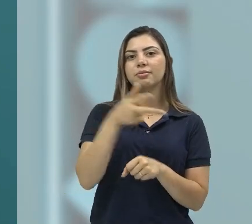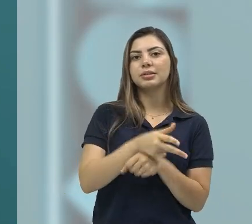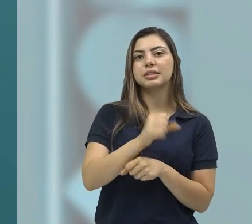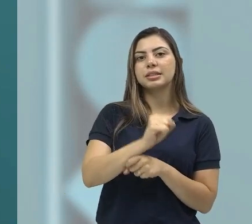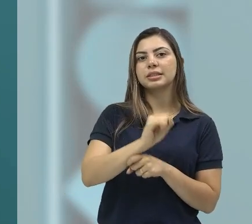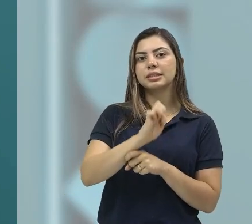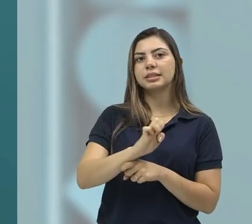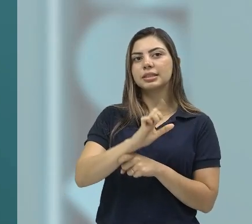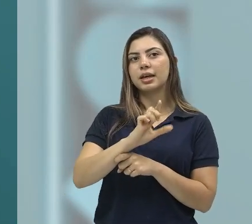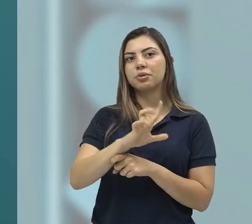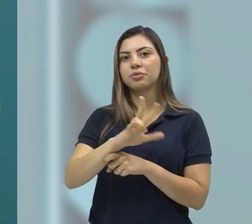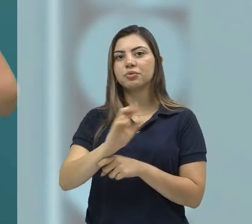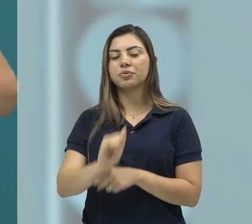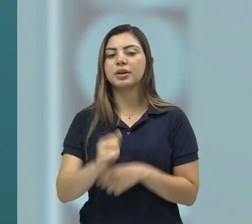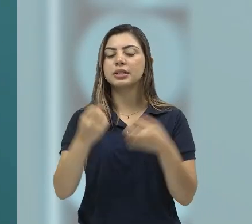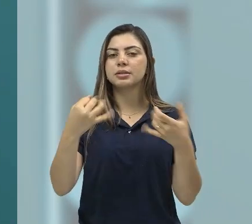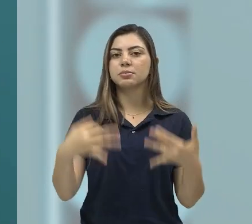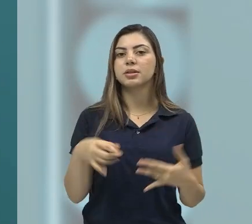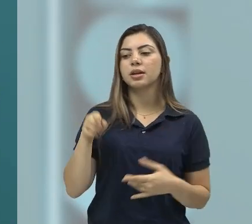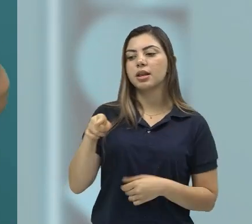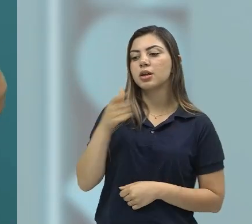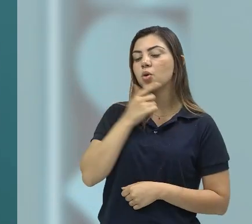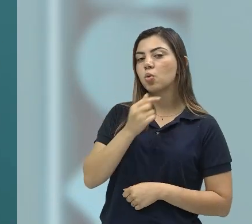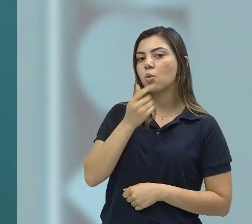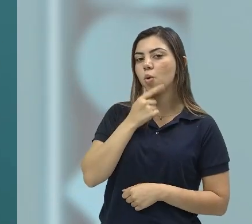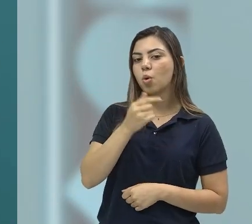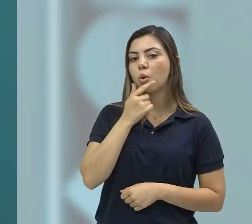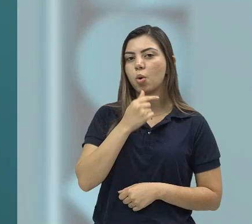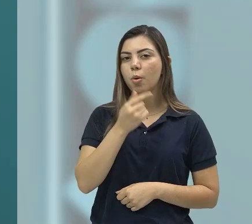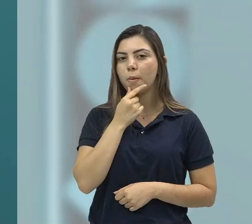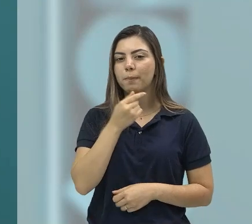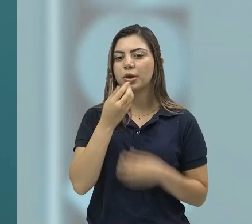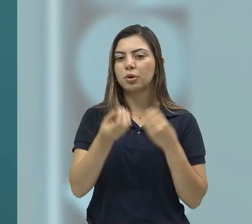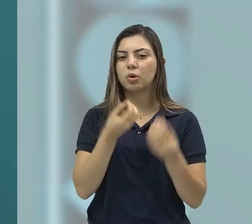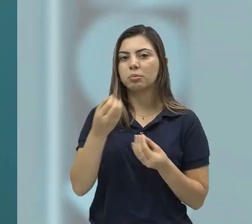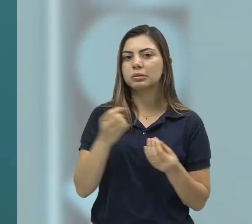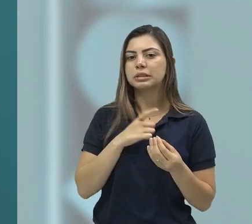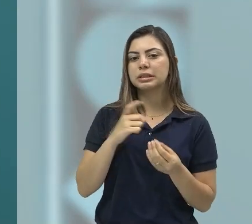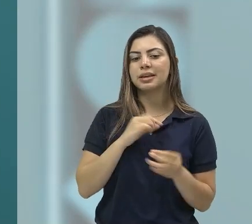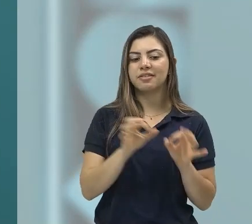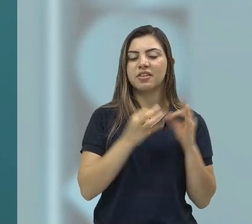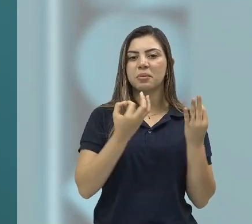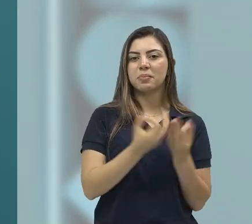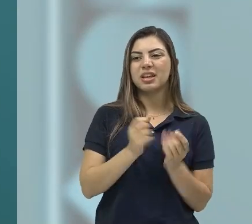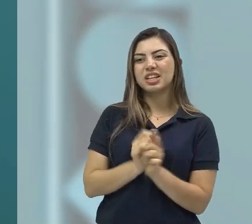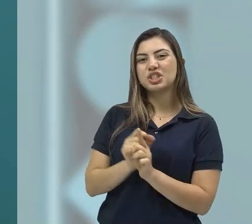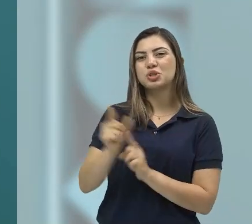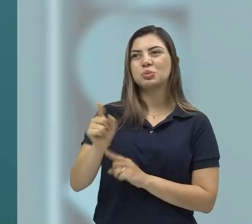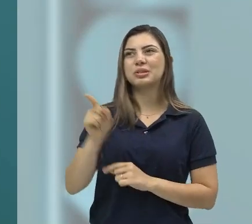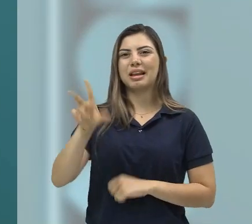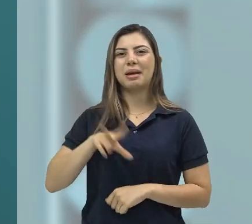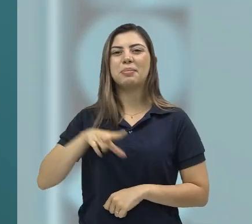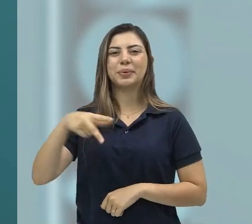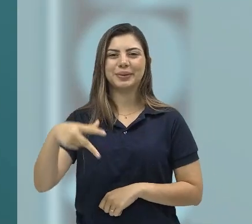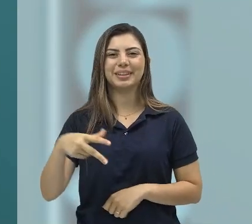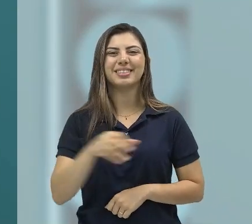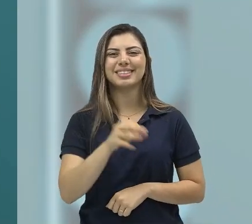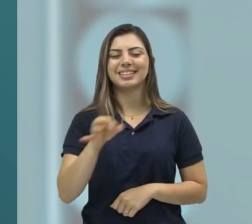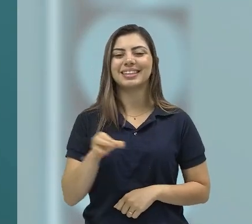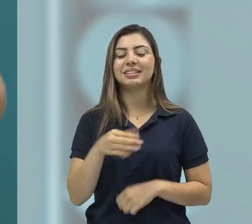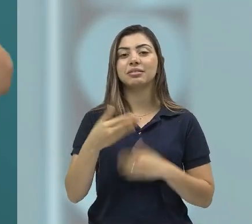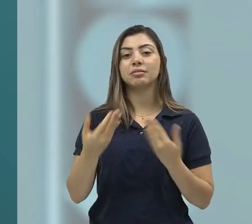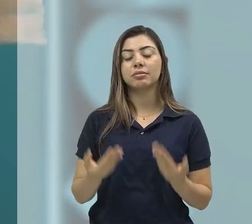história que fala de um homem que foi basicamente expulso da sua família lá de Portugal, né? E aí